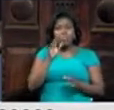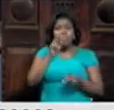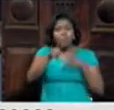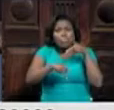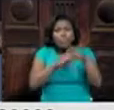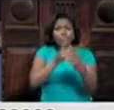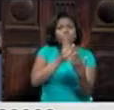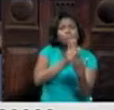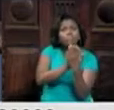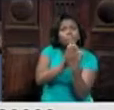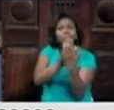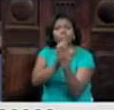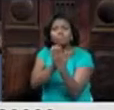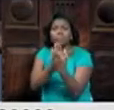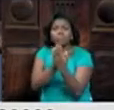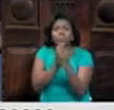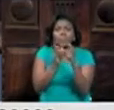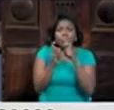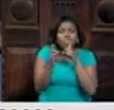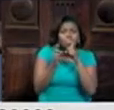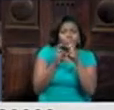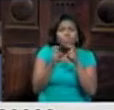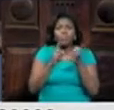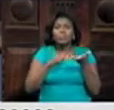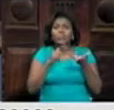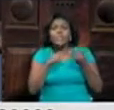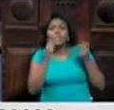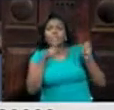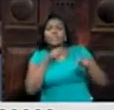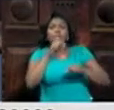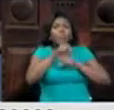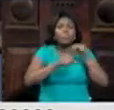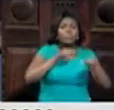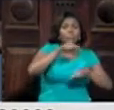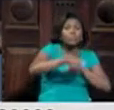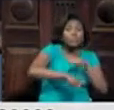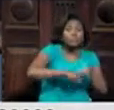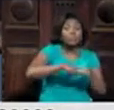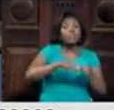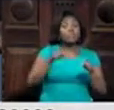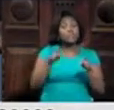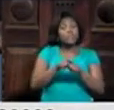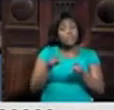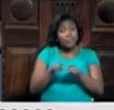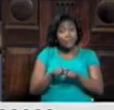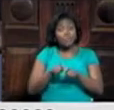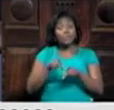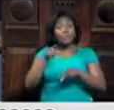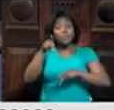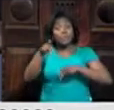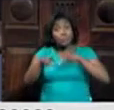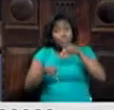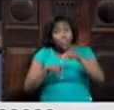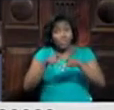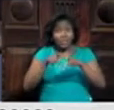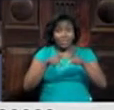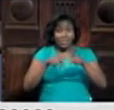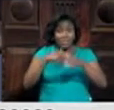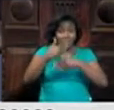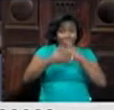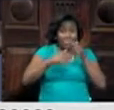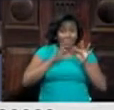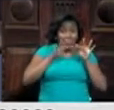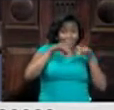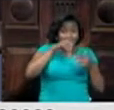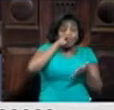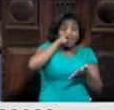população na confecção de possibilidades dessa reforma, como ela deve ser consultada na definição de qual é a